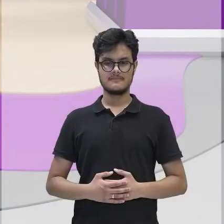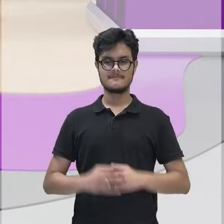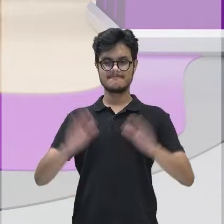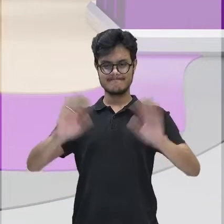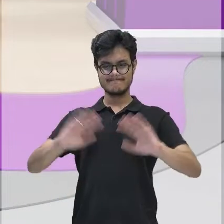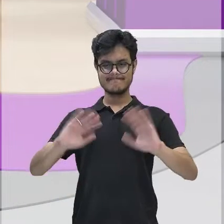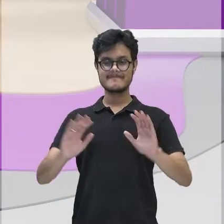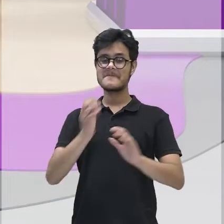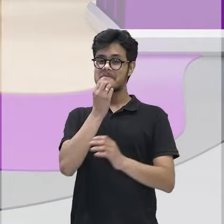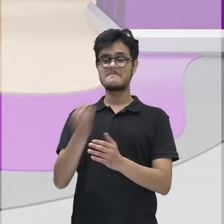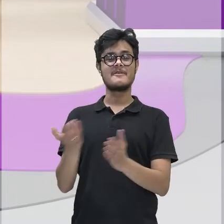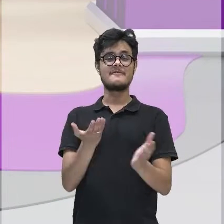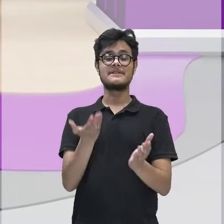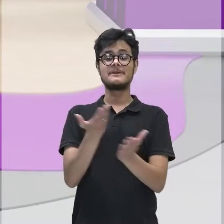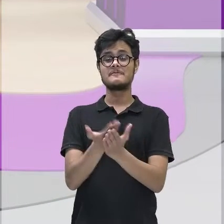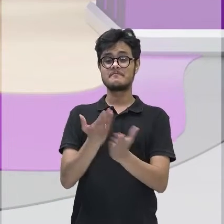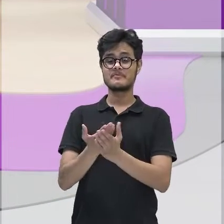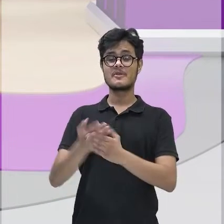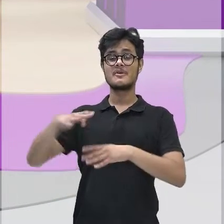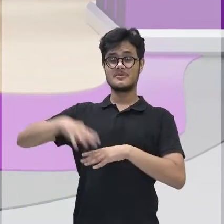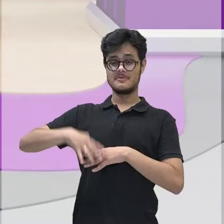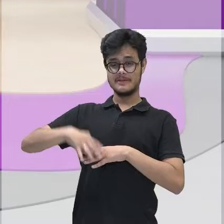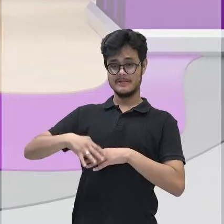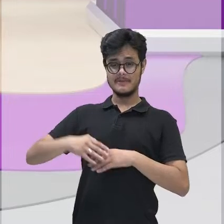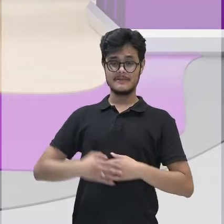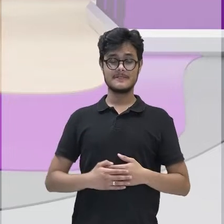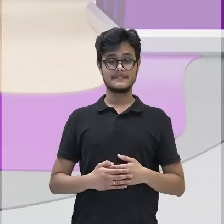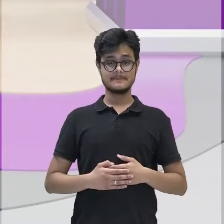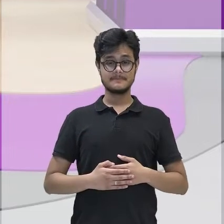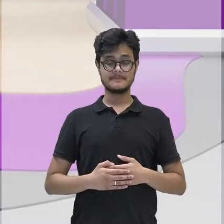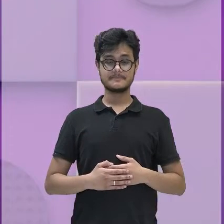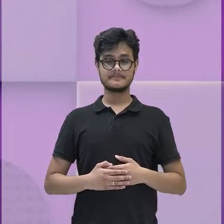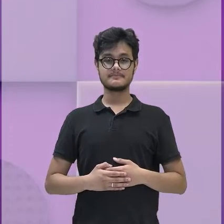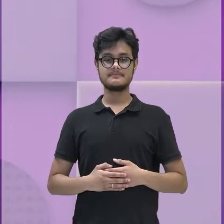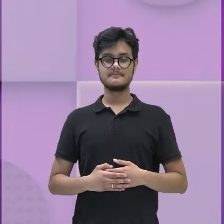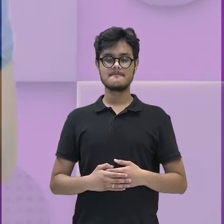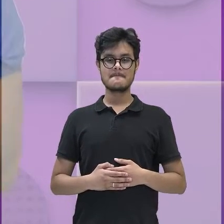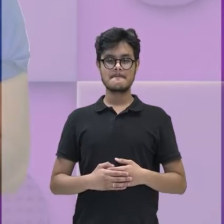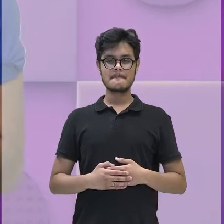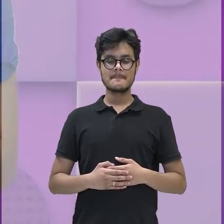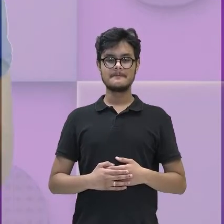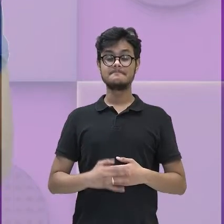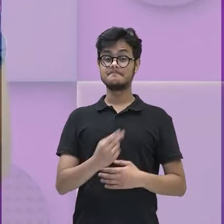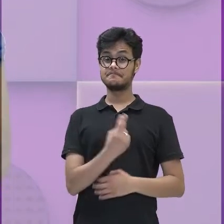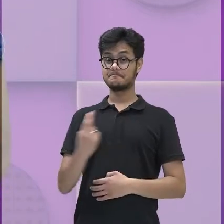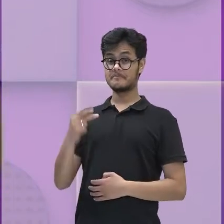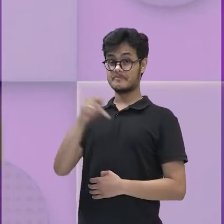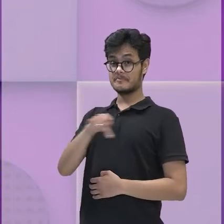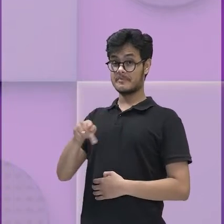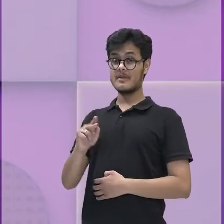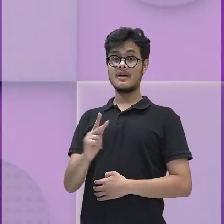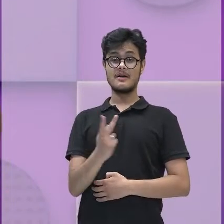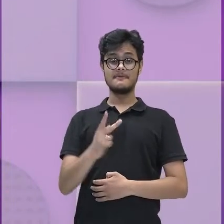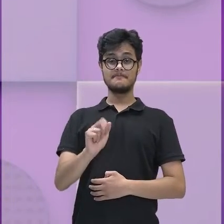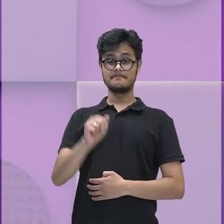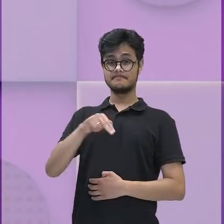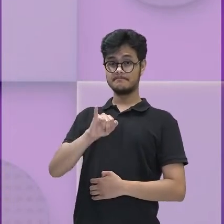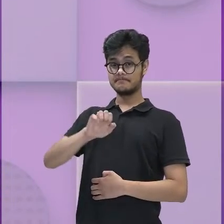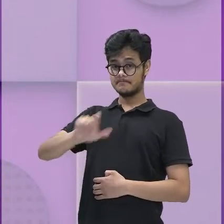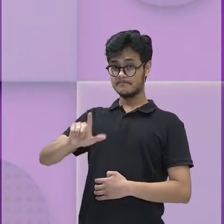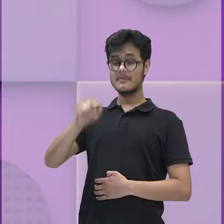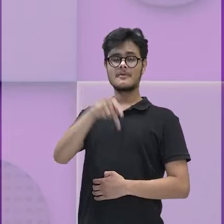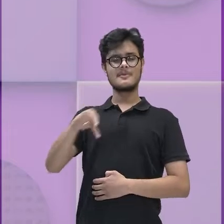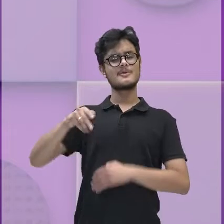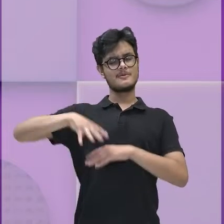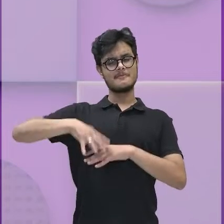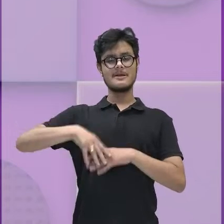Olá! Sejam todos bem-vindos a mais uma aula de matemática. Eu sou o professor Aniel Santos, professor de